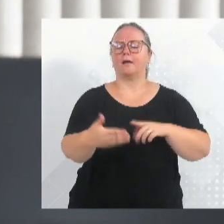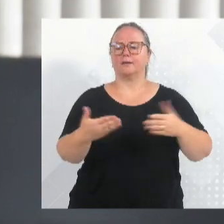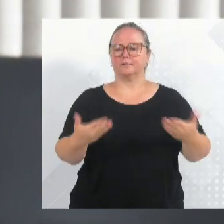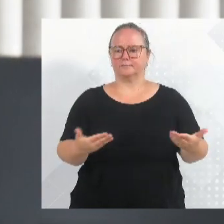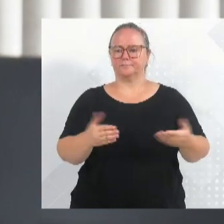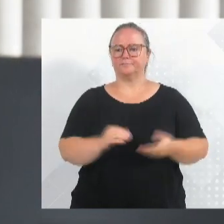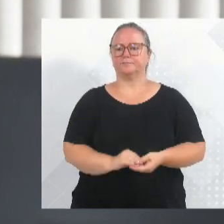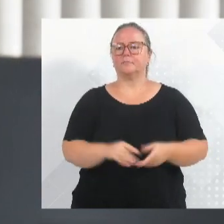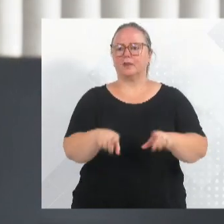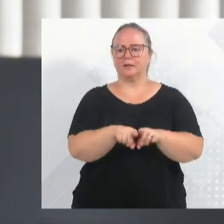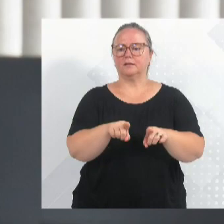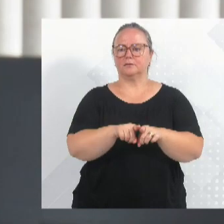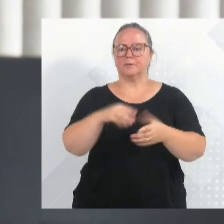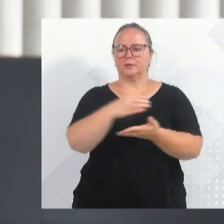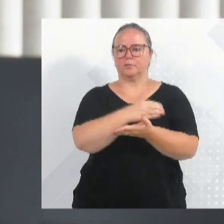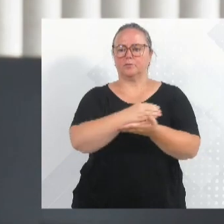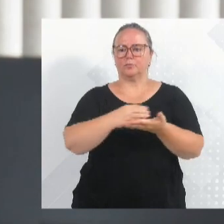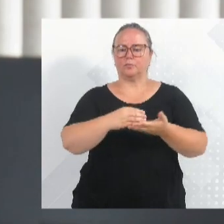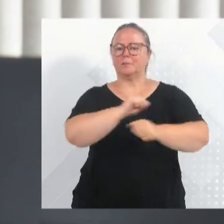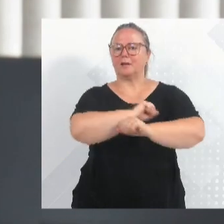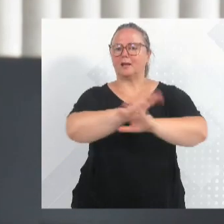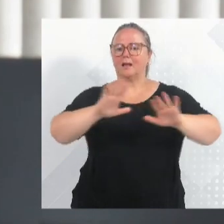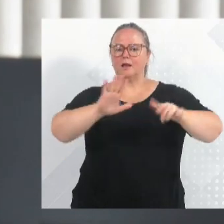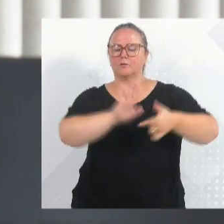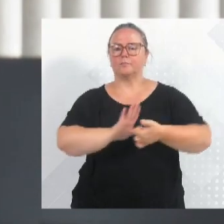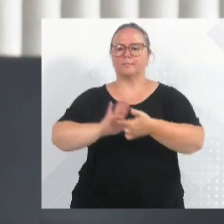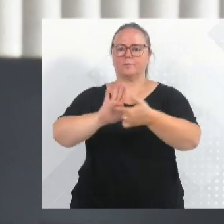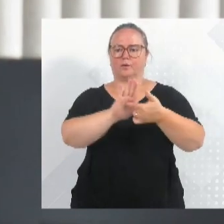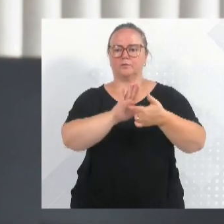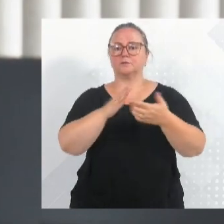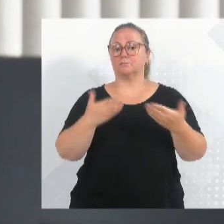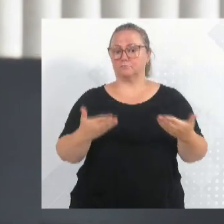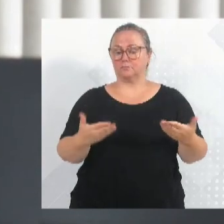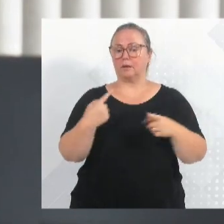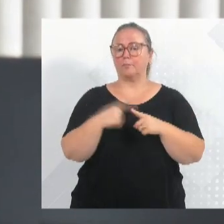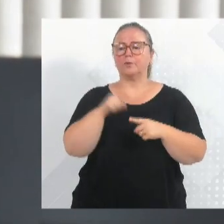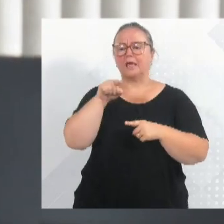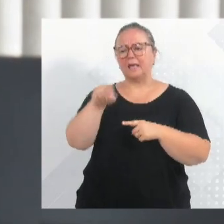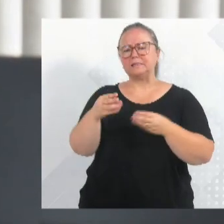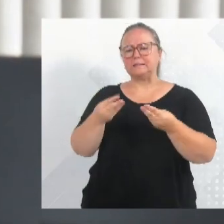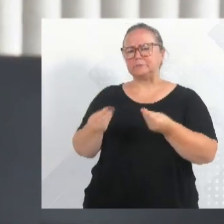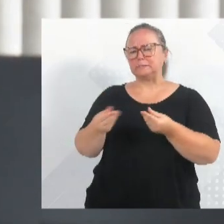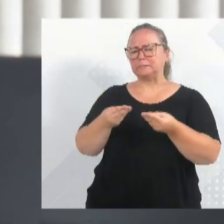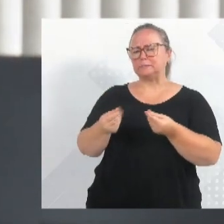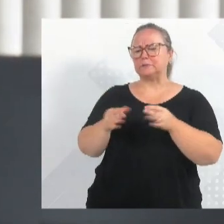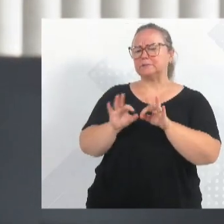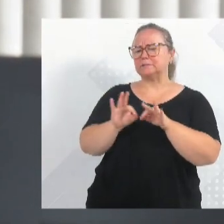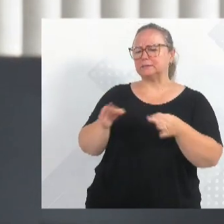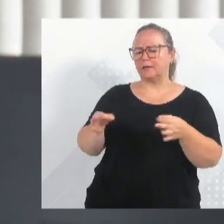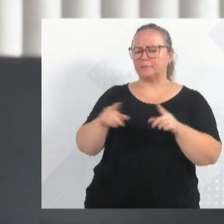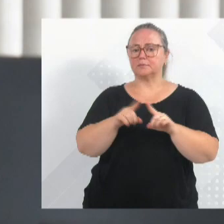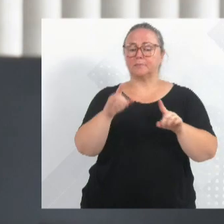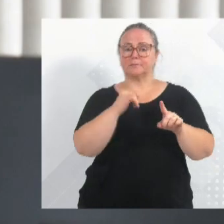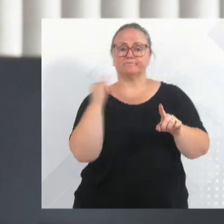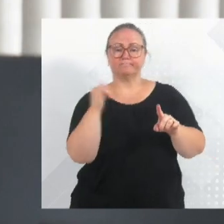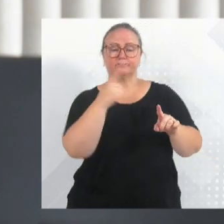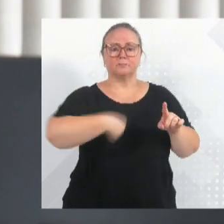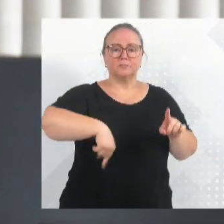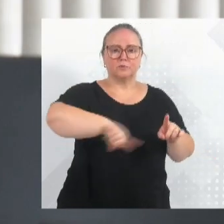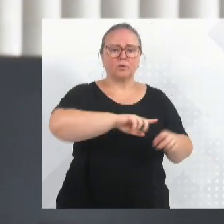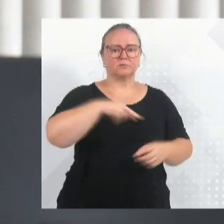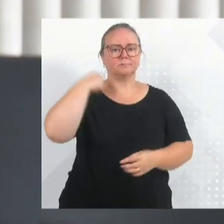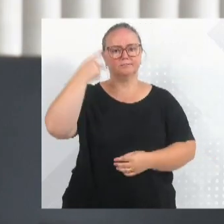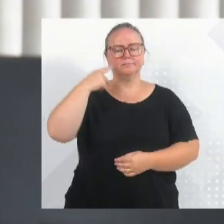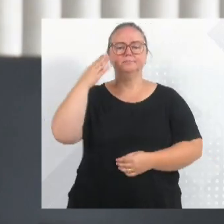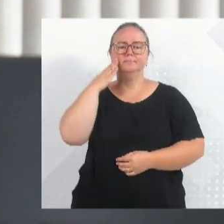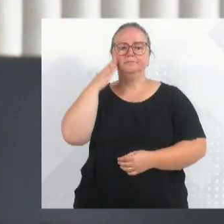inclusive com um cronograma de forma mais transparente, mais detalhada, porque aqui está muito superficial, que é importante que nós, enquanto vereadores, a imprensa, a população,